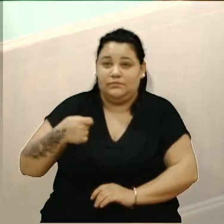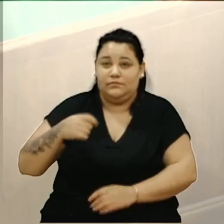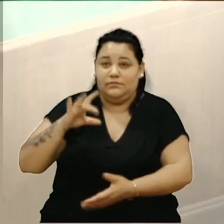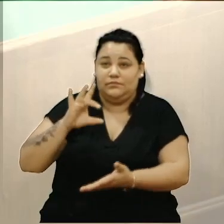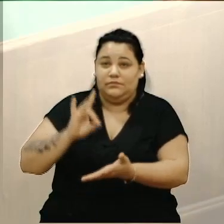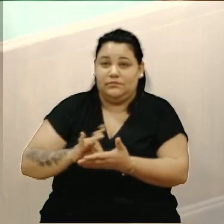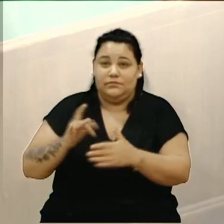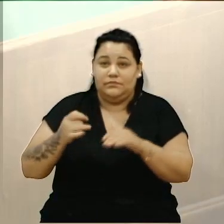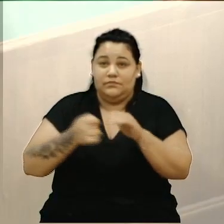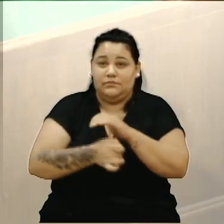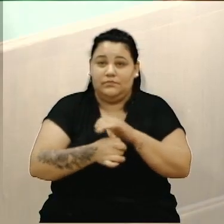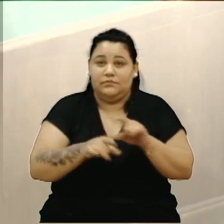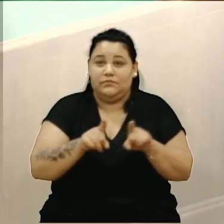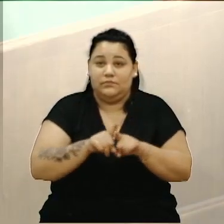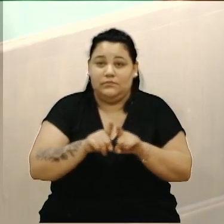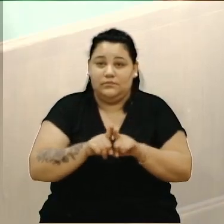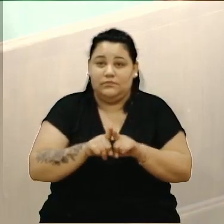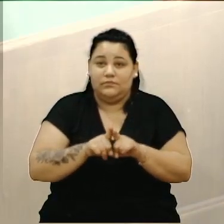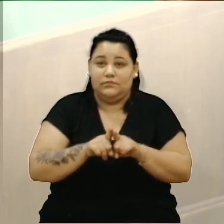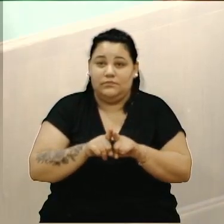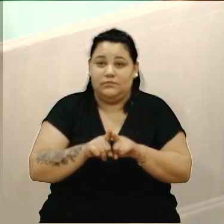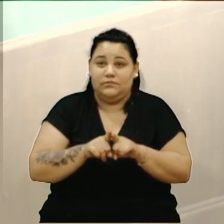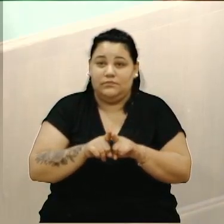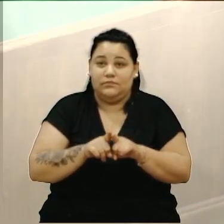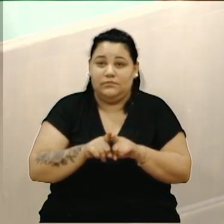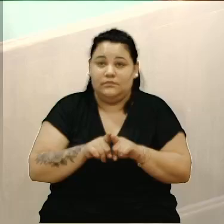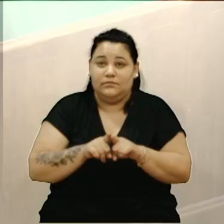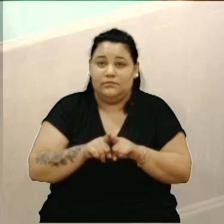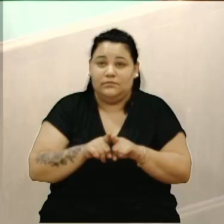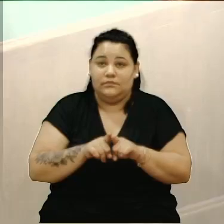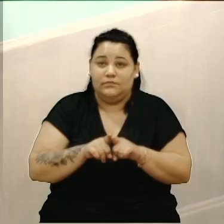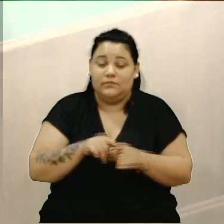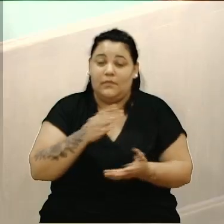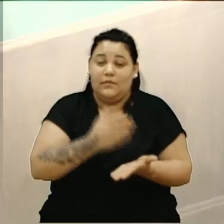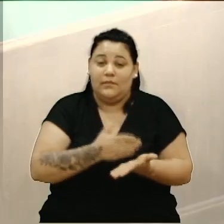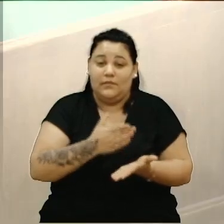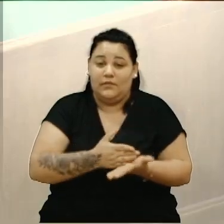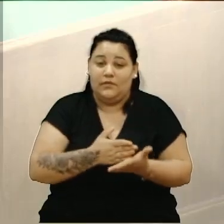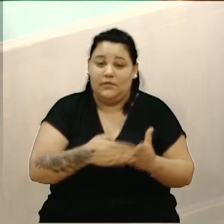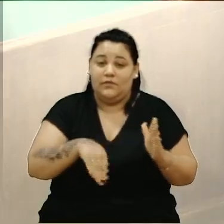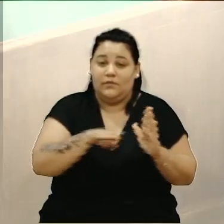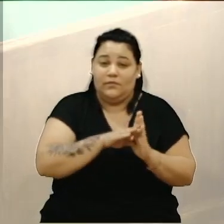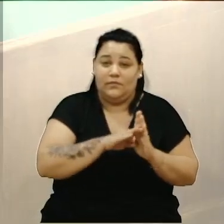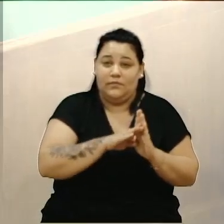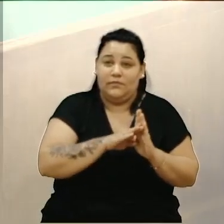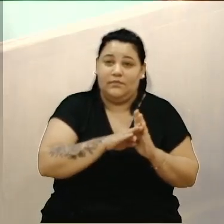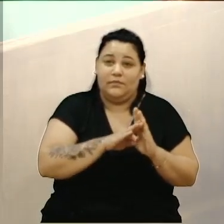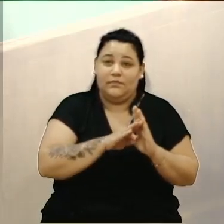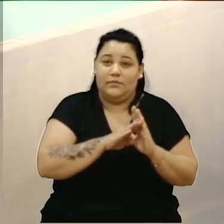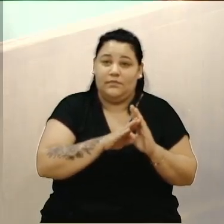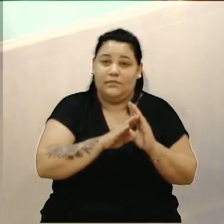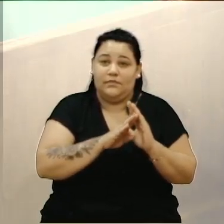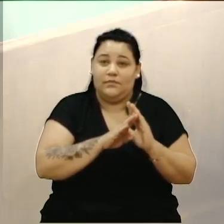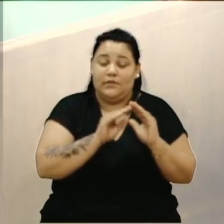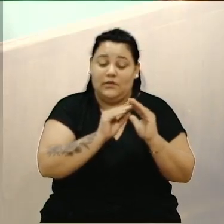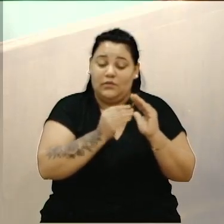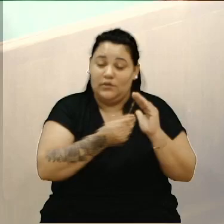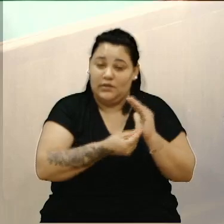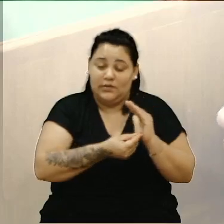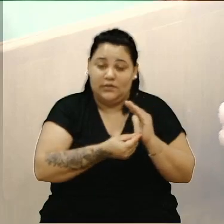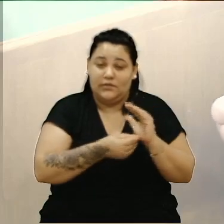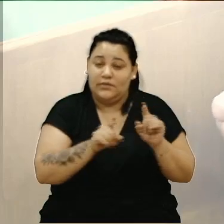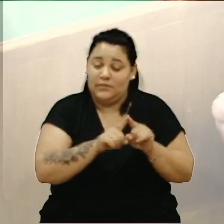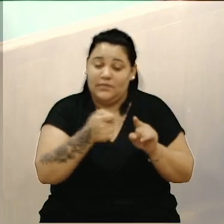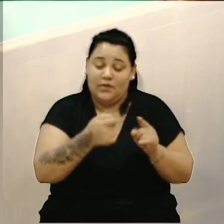em investimentos e que a metade venha para a Codeca, mesmo comprando asfalto, né, que deve vir também